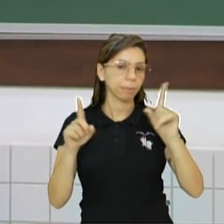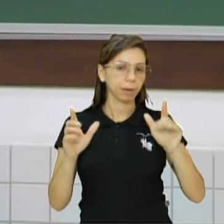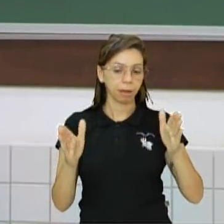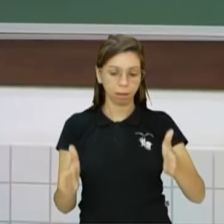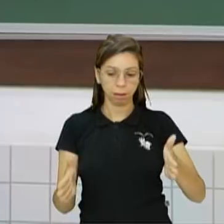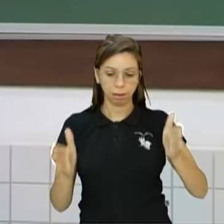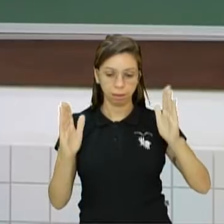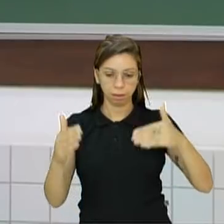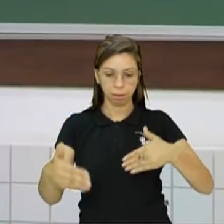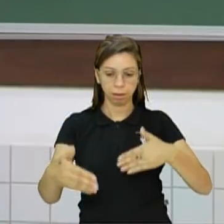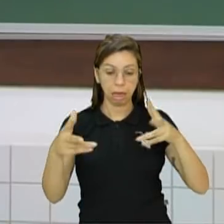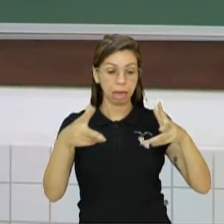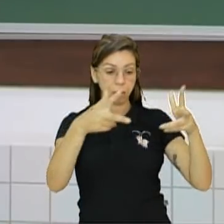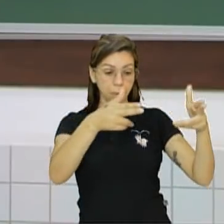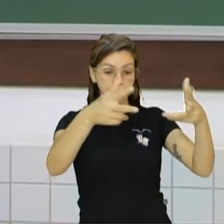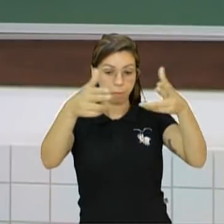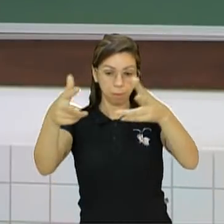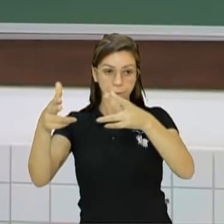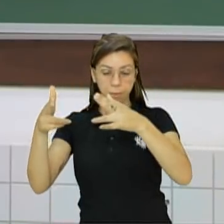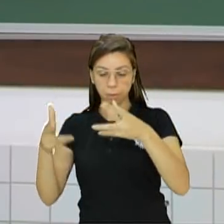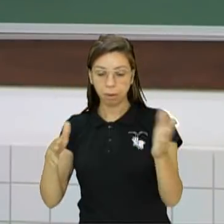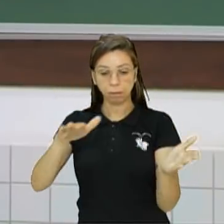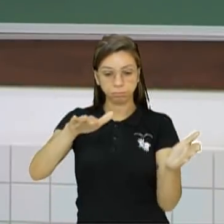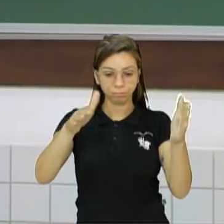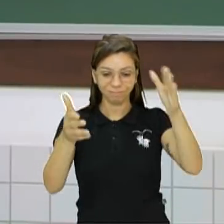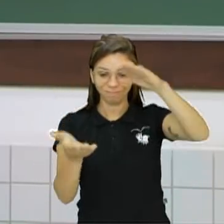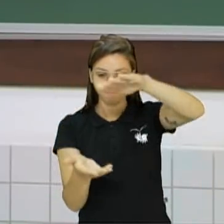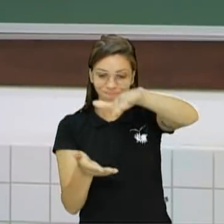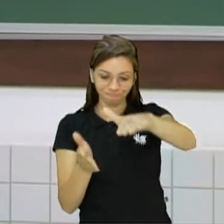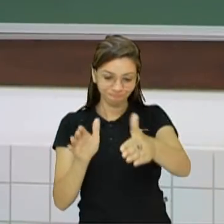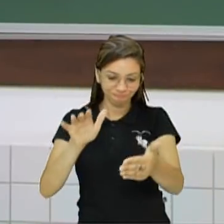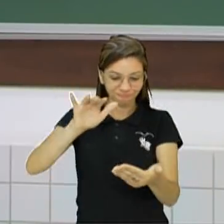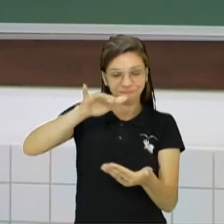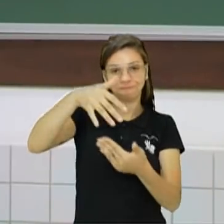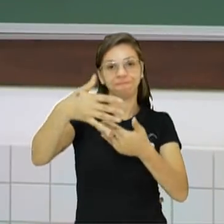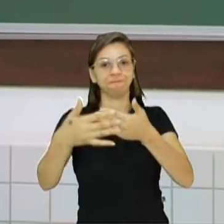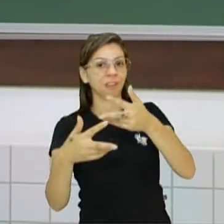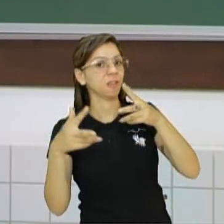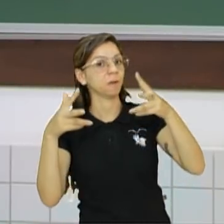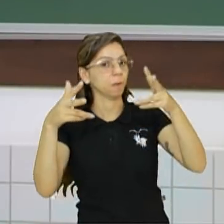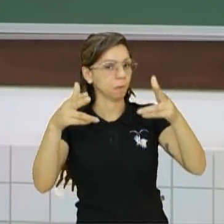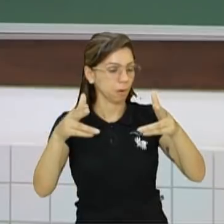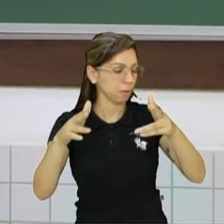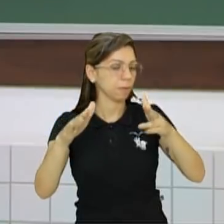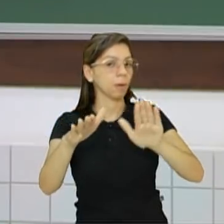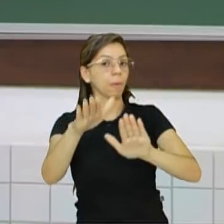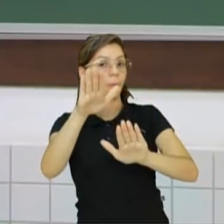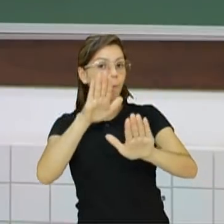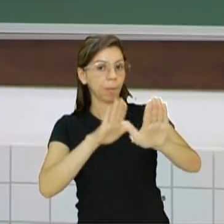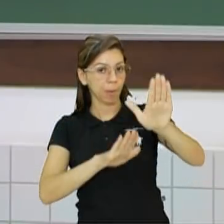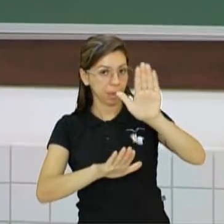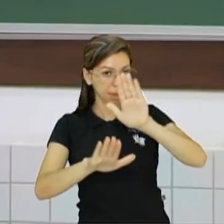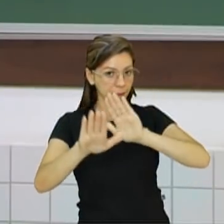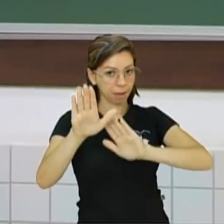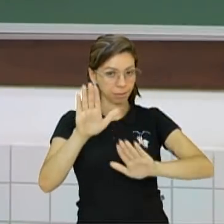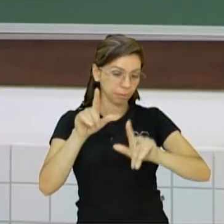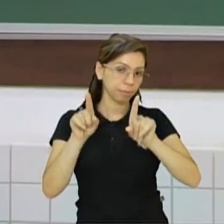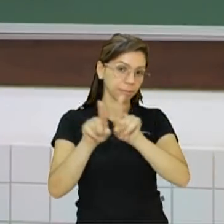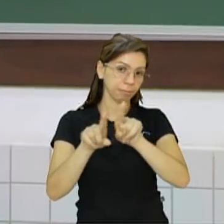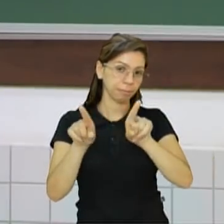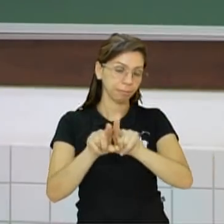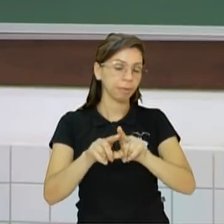lados iguais, tem os lados iguais, você vai virando e acaba recontando o mesmo lado, né? Então, muito cuidado com